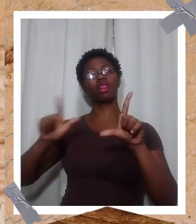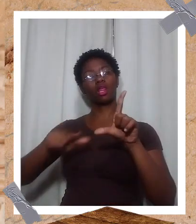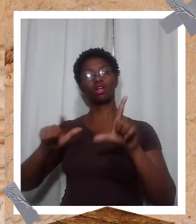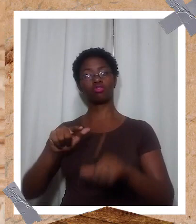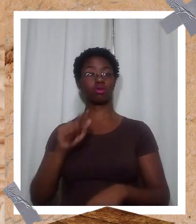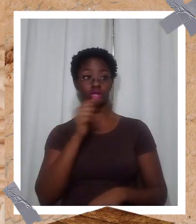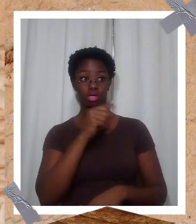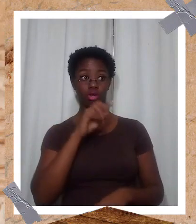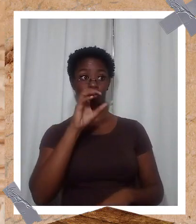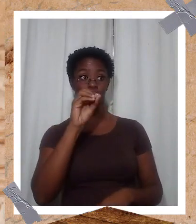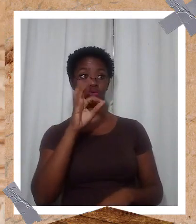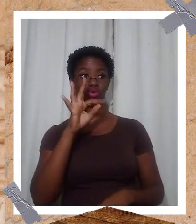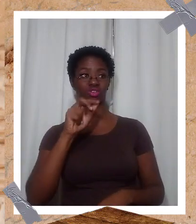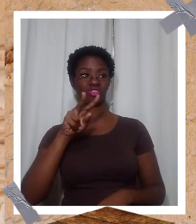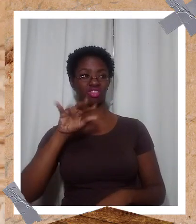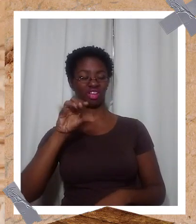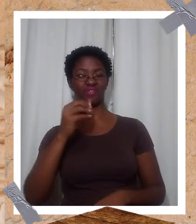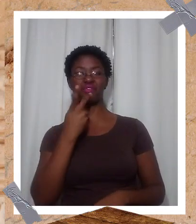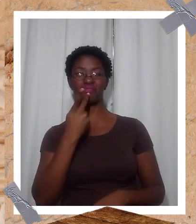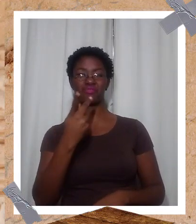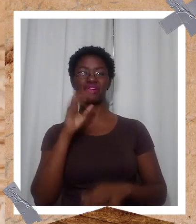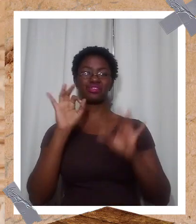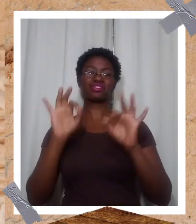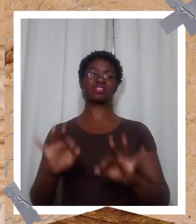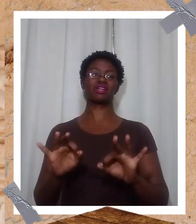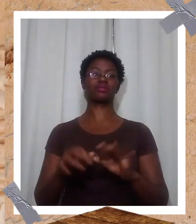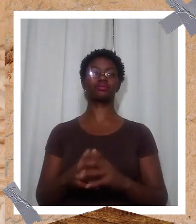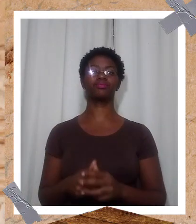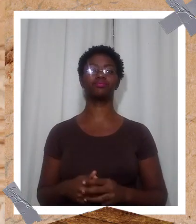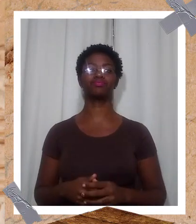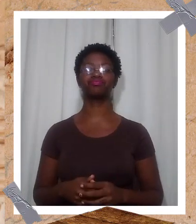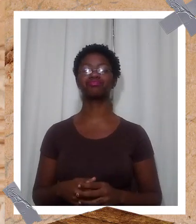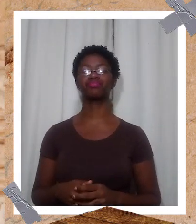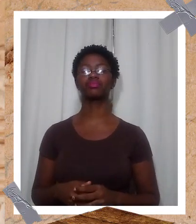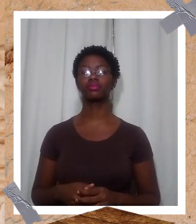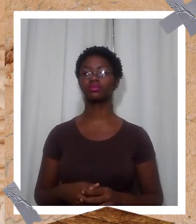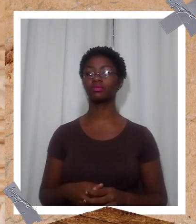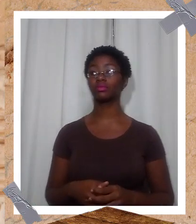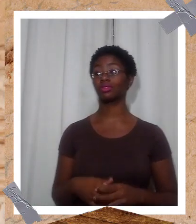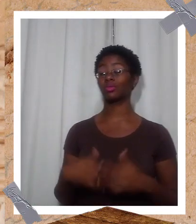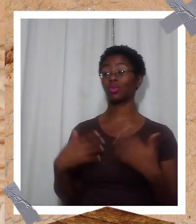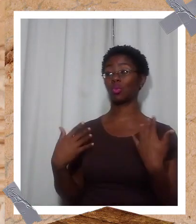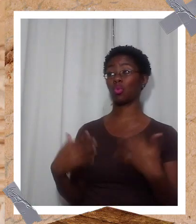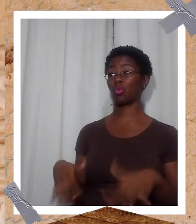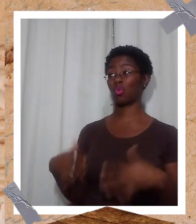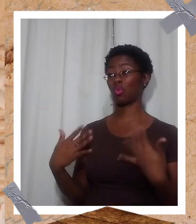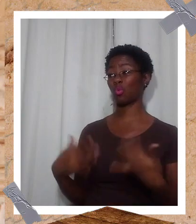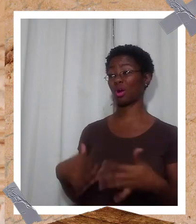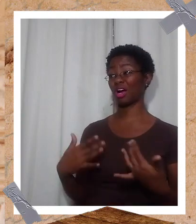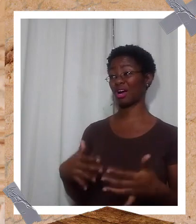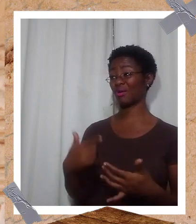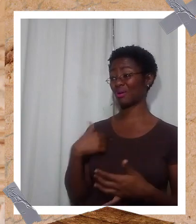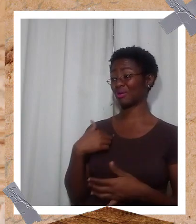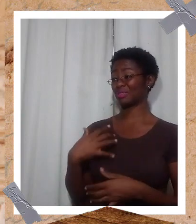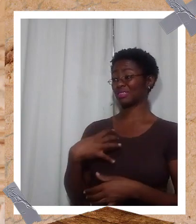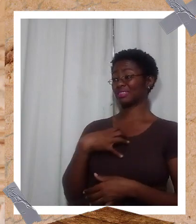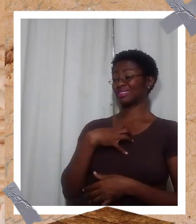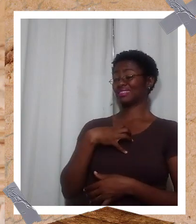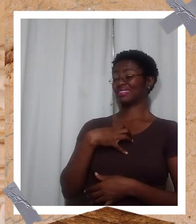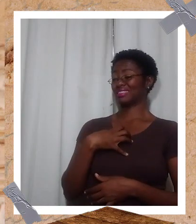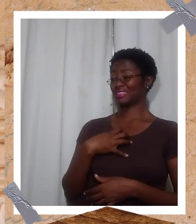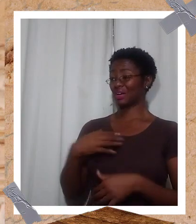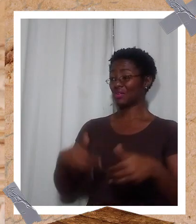Uau! Eu fiquei tocada com esse gancho de a fome de tudo, né? A fome de direitos, de